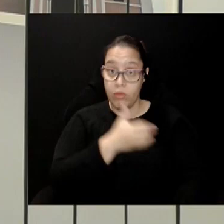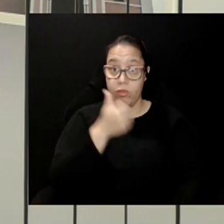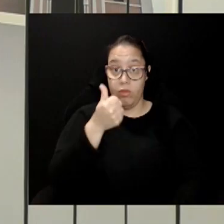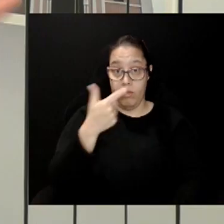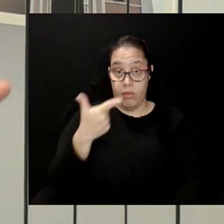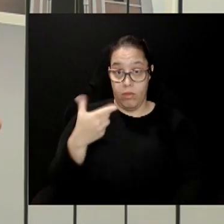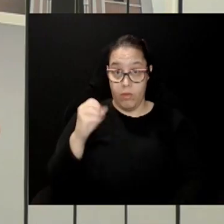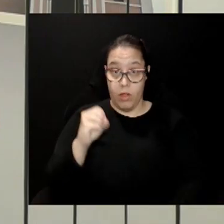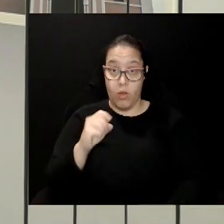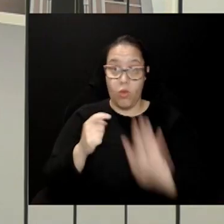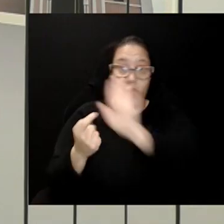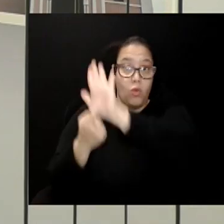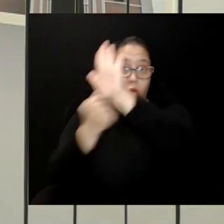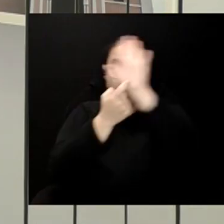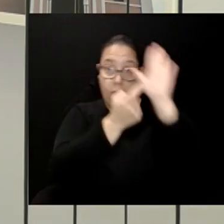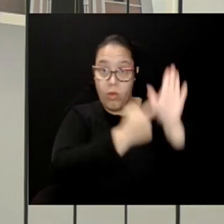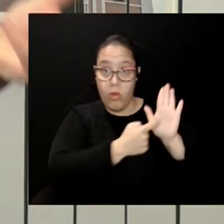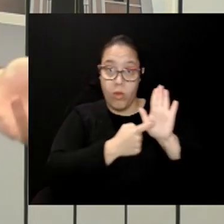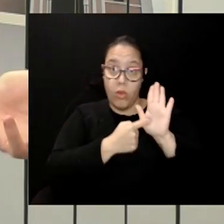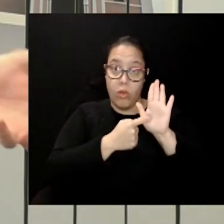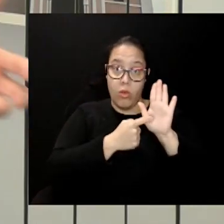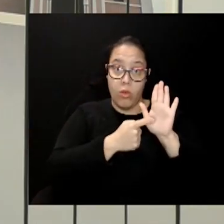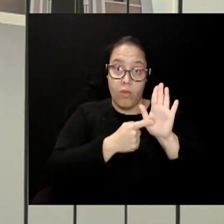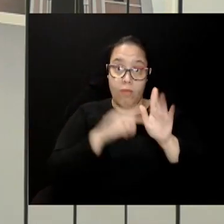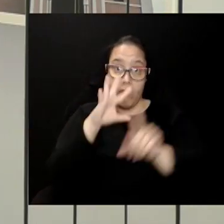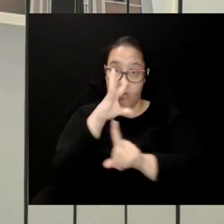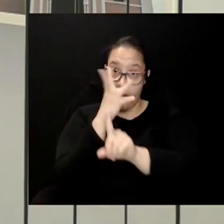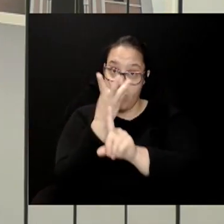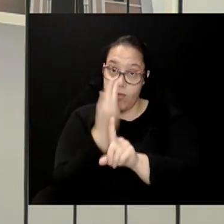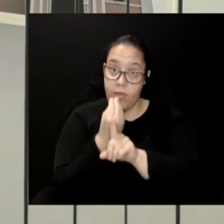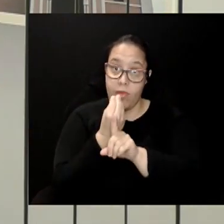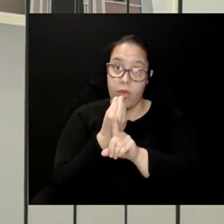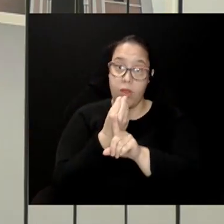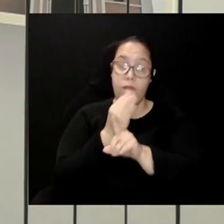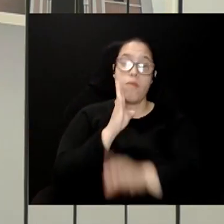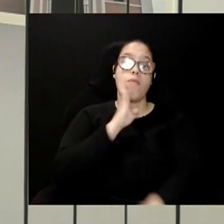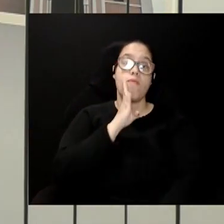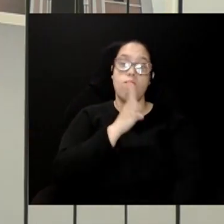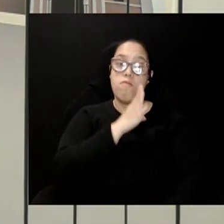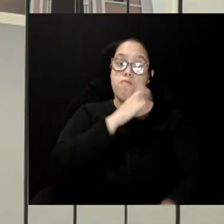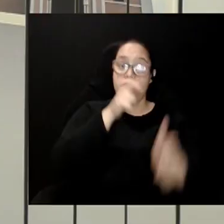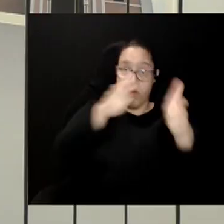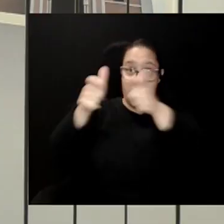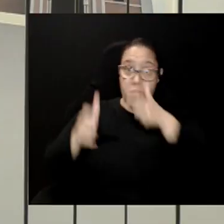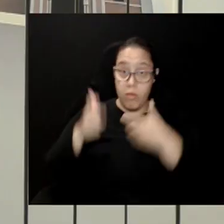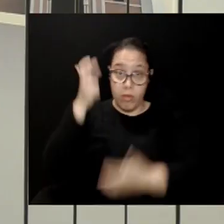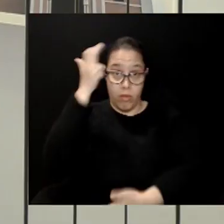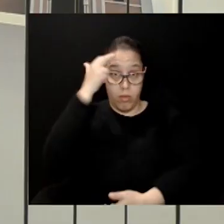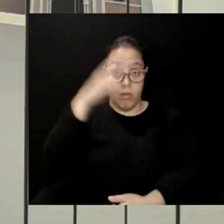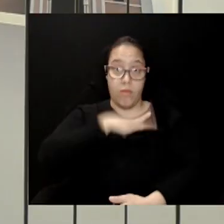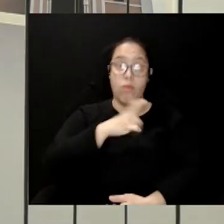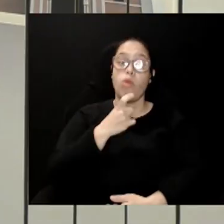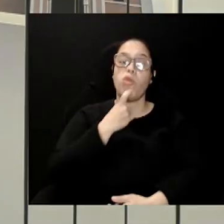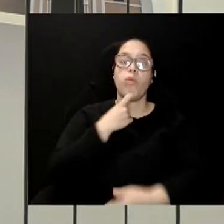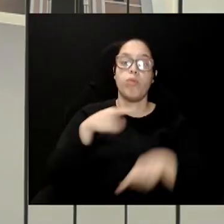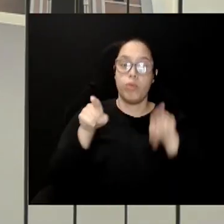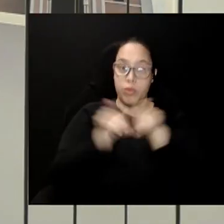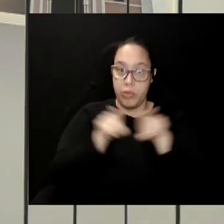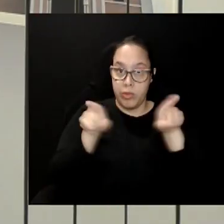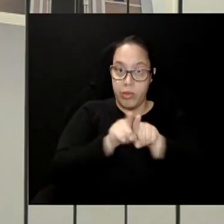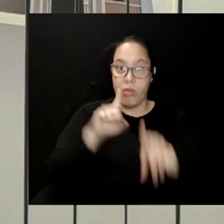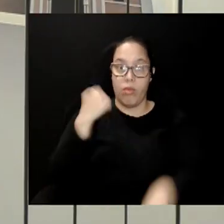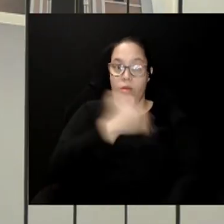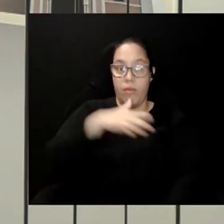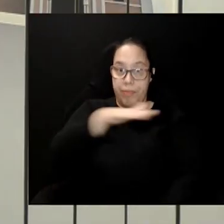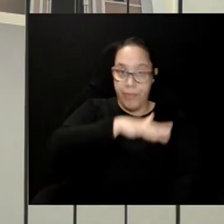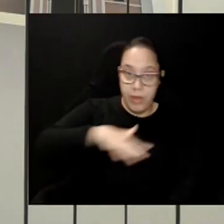de apresentações realizadas em bares e espaços culturais de Campinas e também da nossa região ao longo